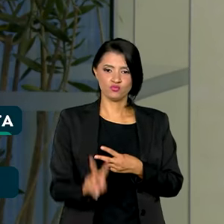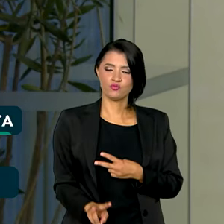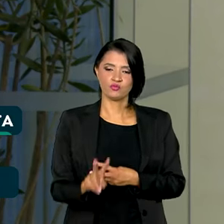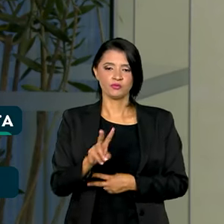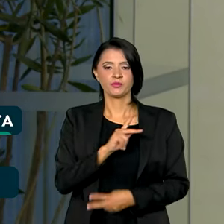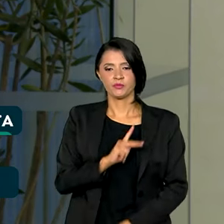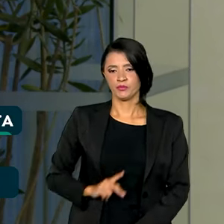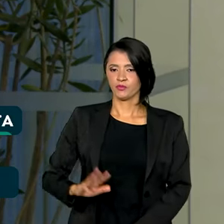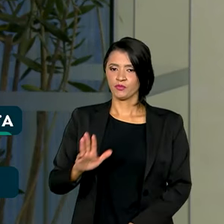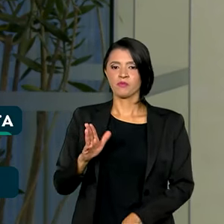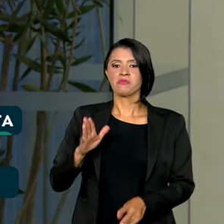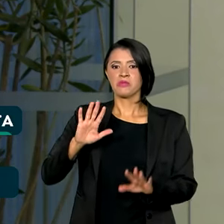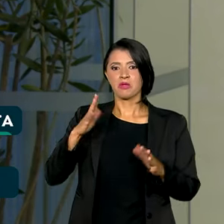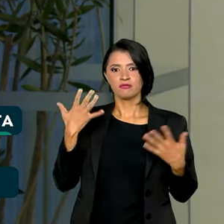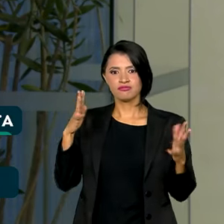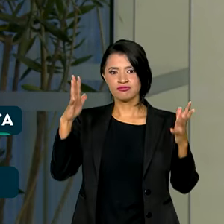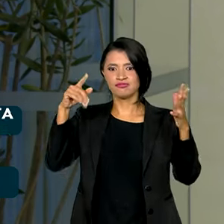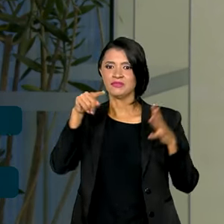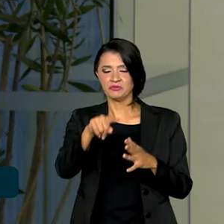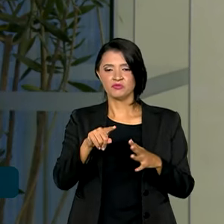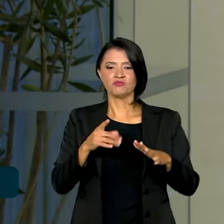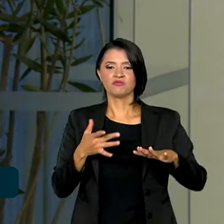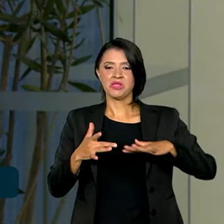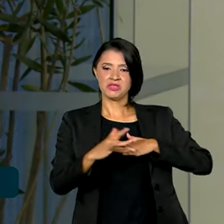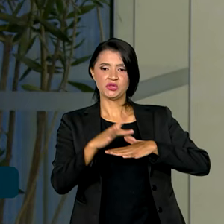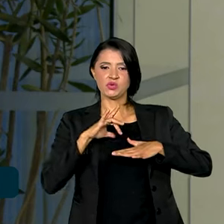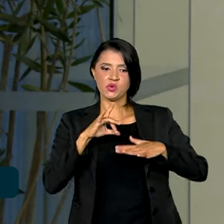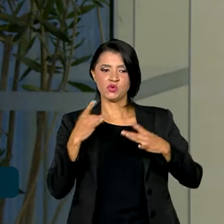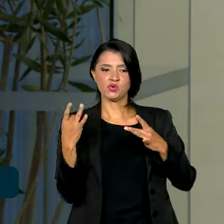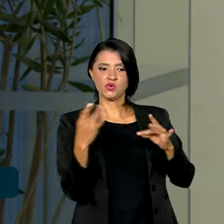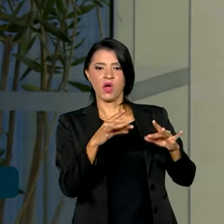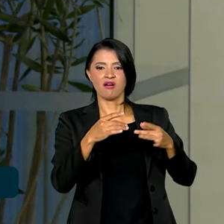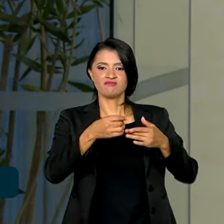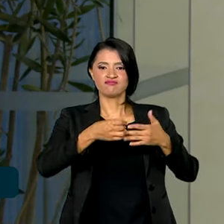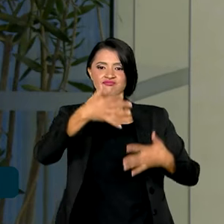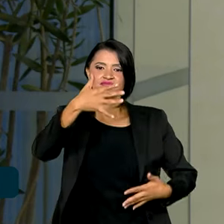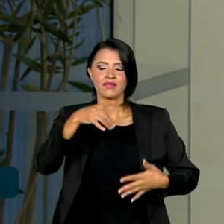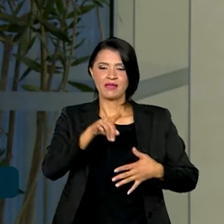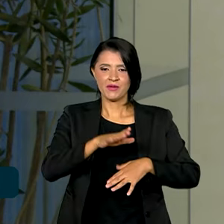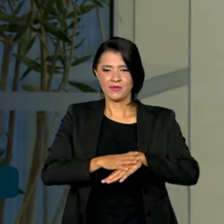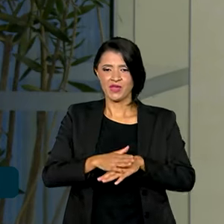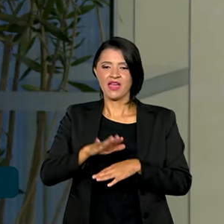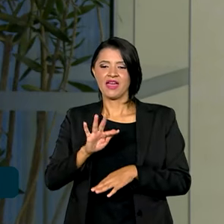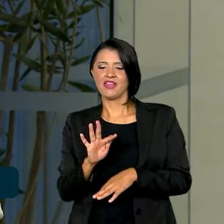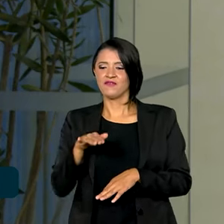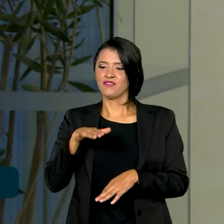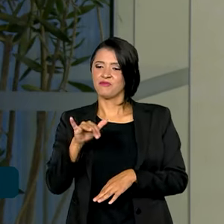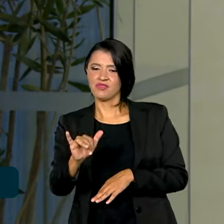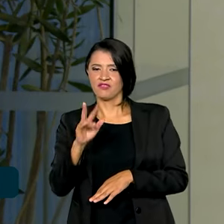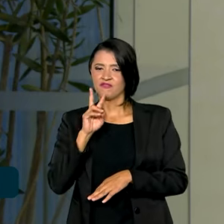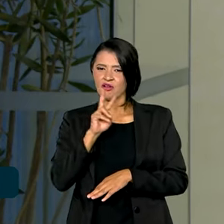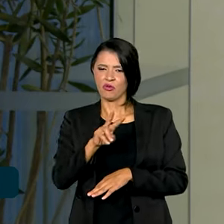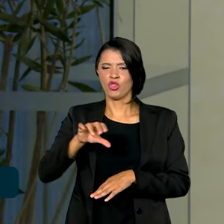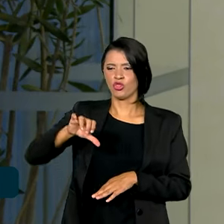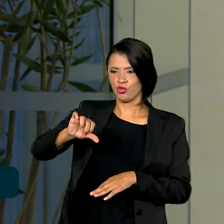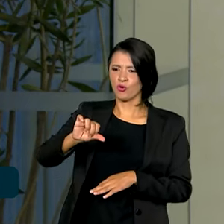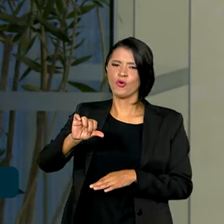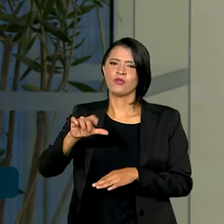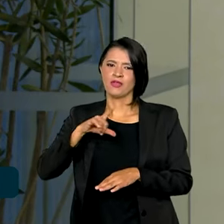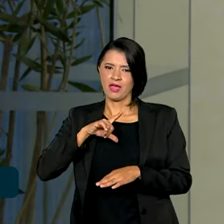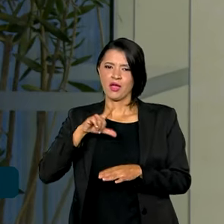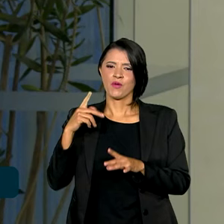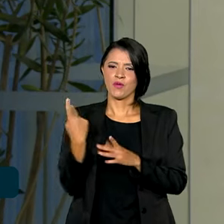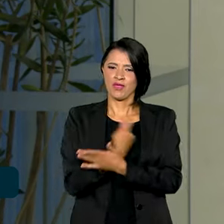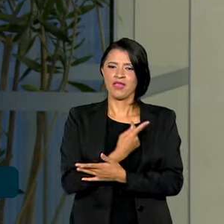Lula comemorou este resultado em uma postagem nas redes sociais. E quando o FMI fez essa previsão lá atrás da nona posição, isso foi em